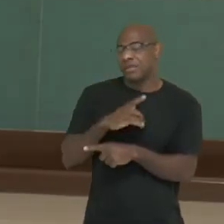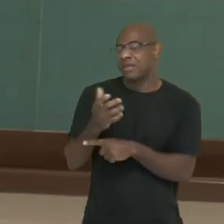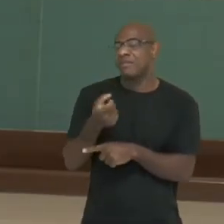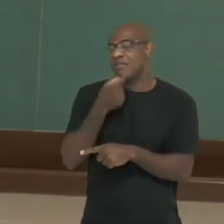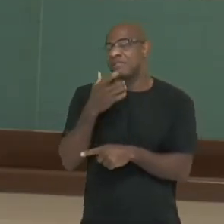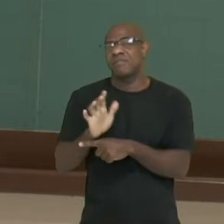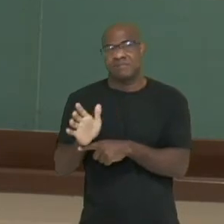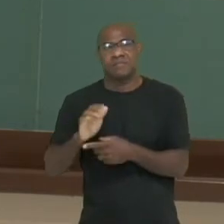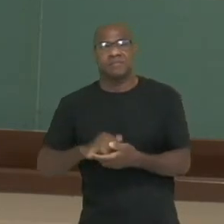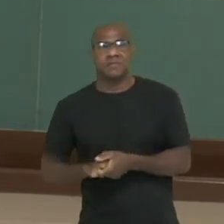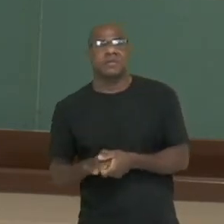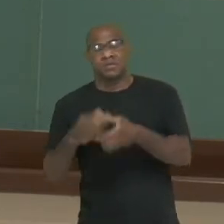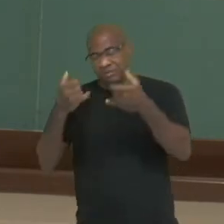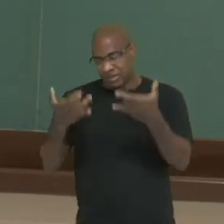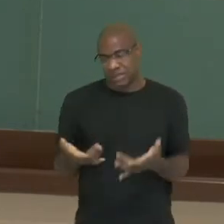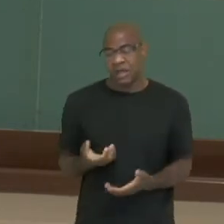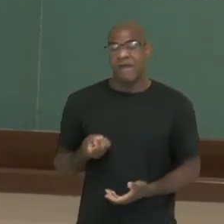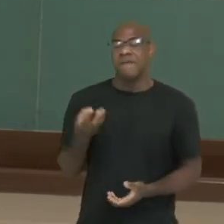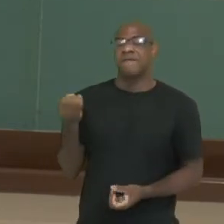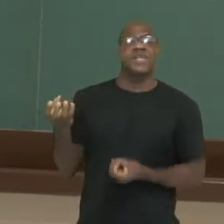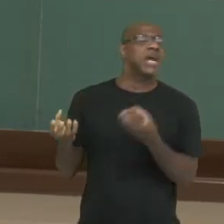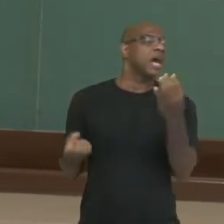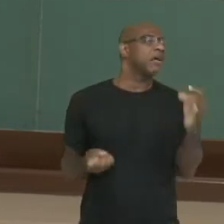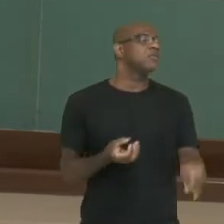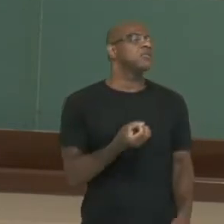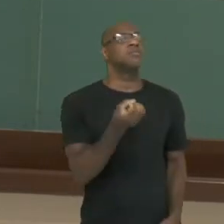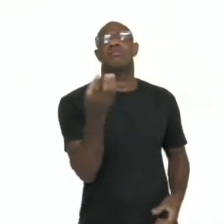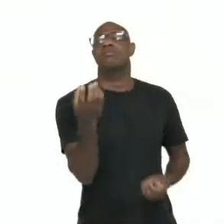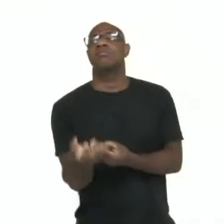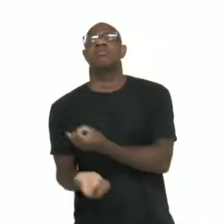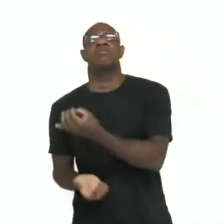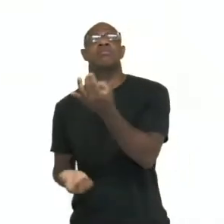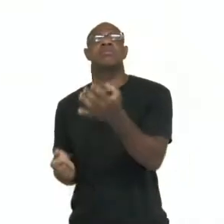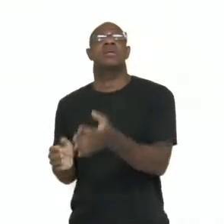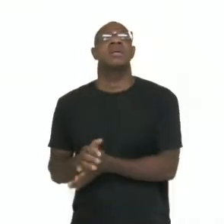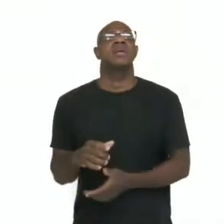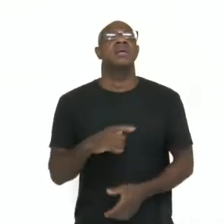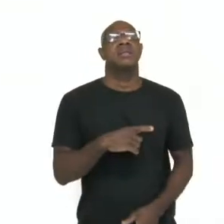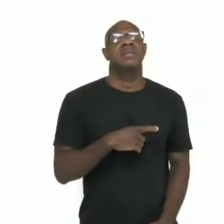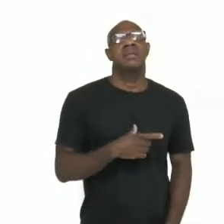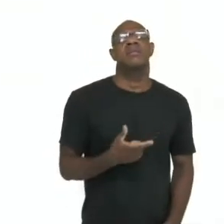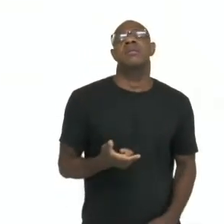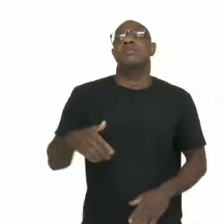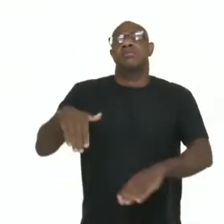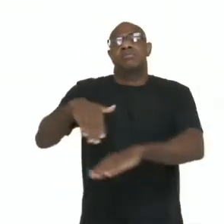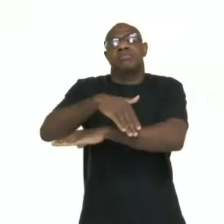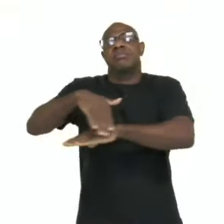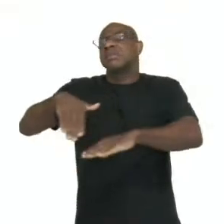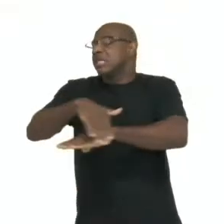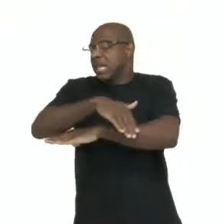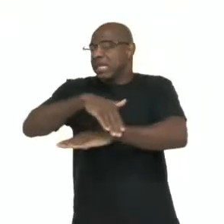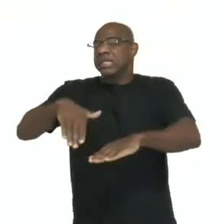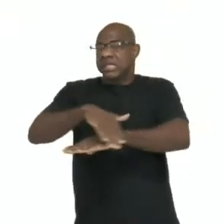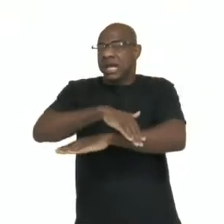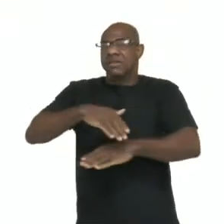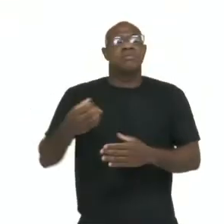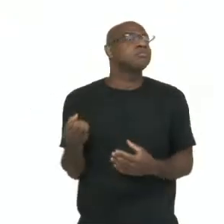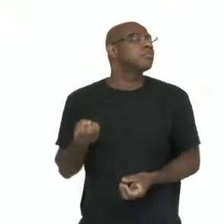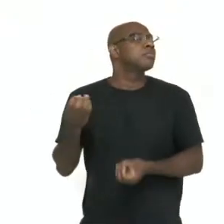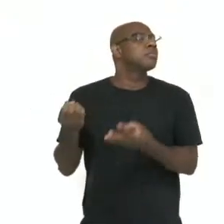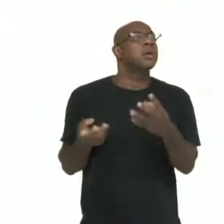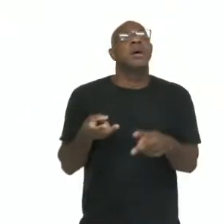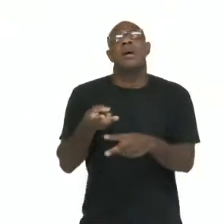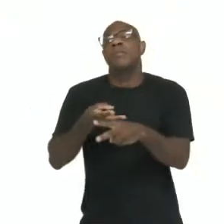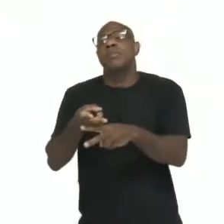teatro mambembe, que viaja de um lugar para o outro. Então, havendo poucos centros urbanos, as trupes vagam de lugar para o outro em busca